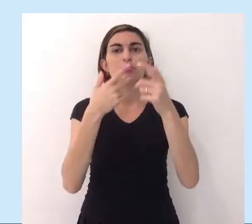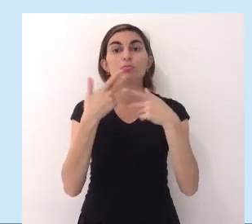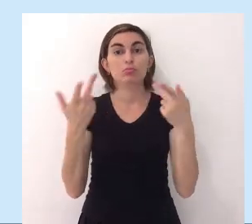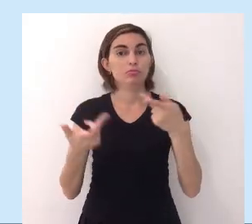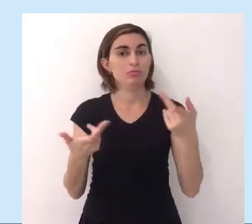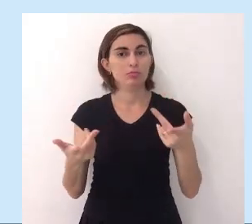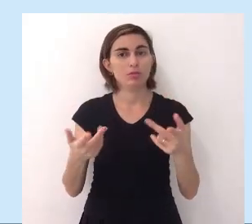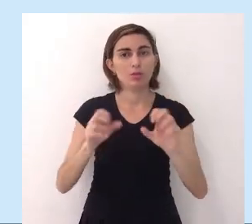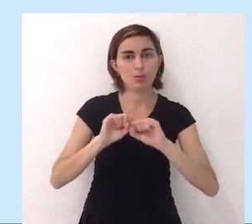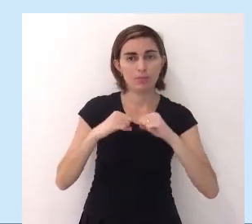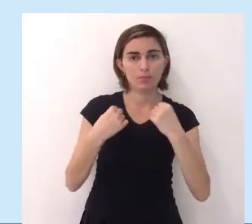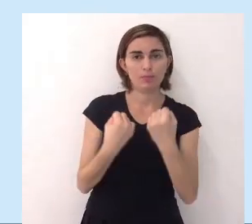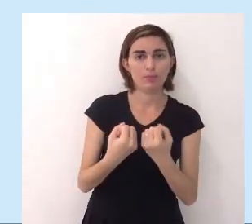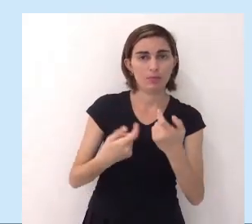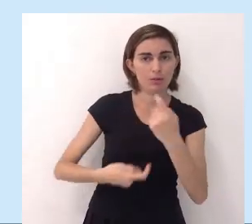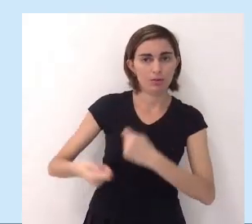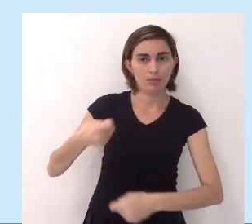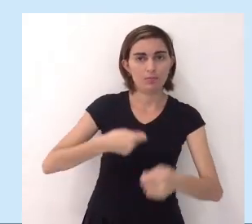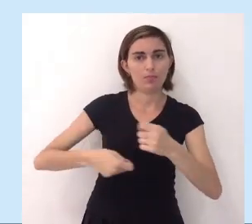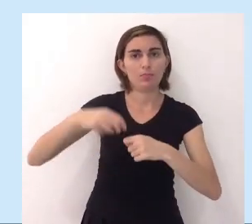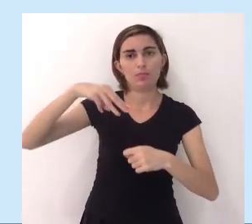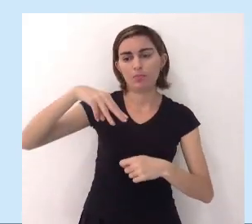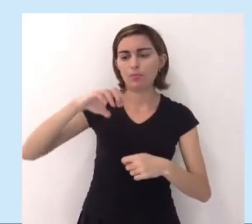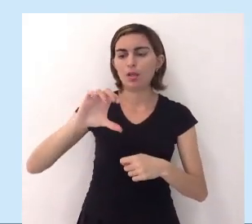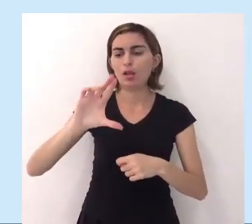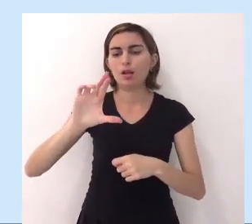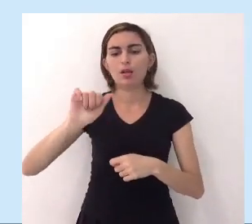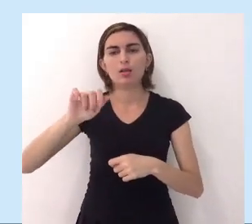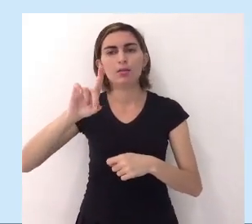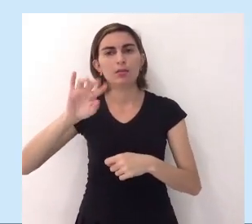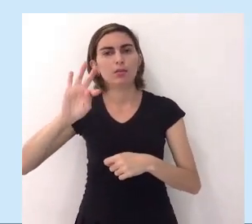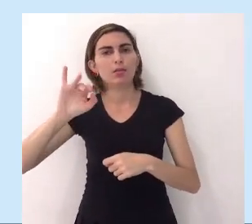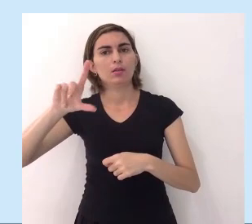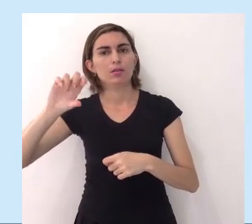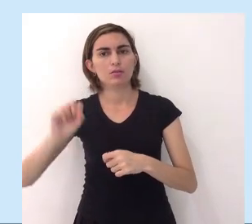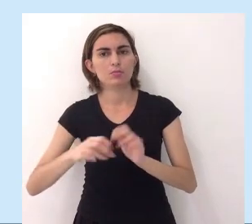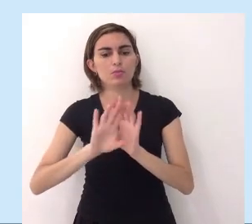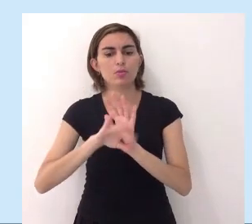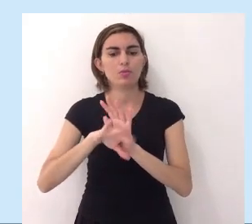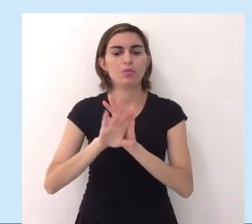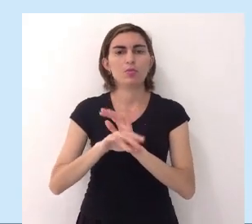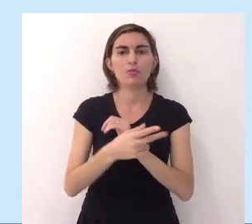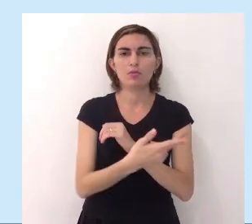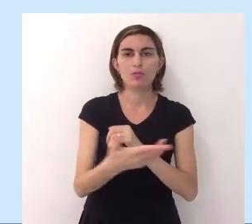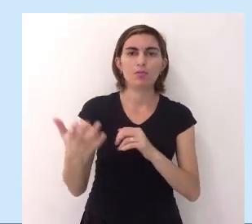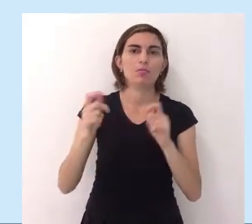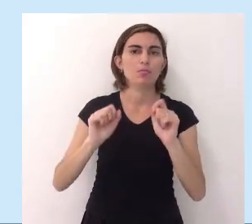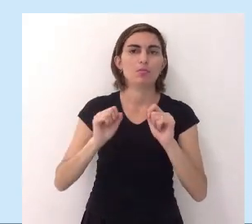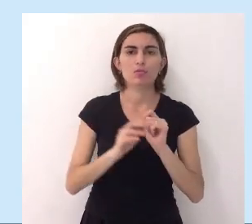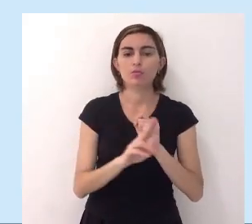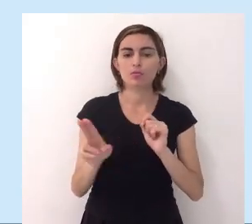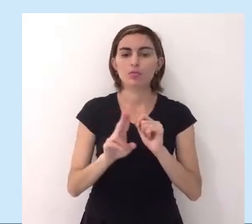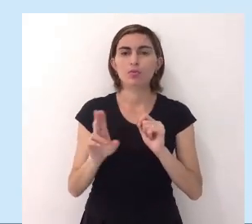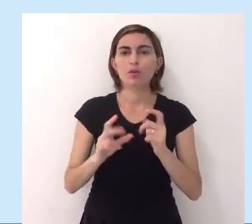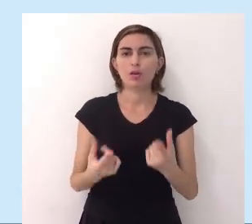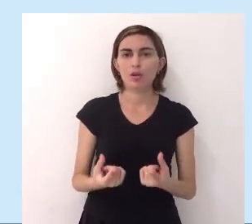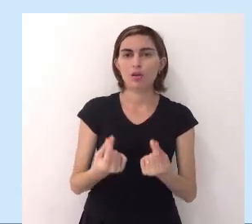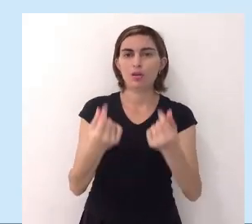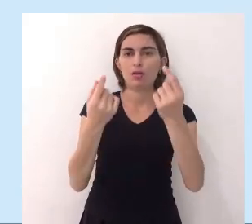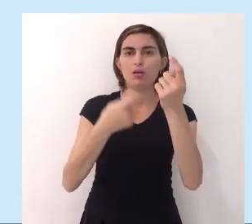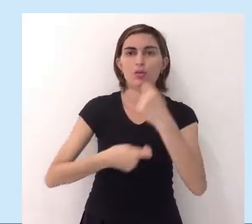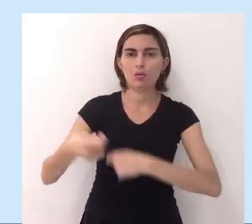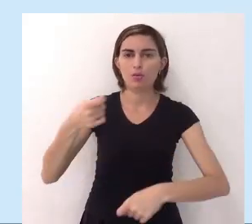pouquinho agora sobre o mercantilismo, tá? Então, eu trouxe um conceitozinho de mercantilismo para vocês, tá? Mercantilismo também pode ser chamado de